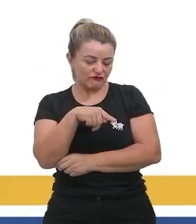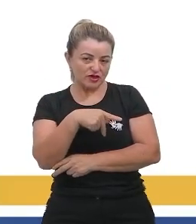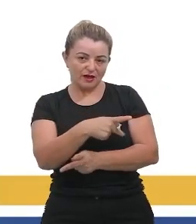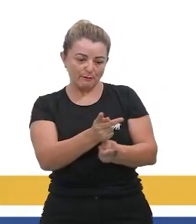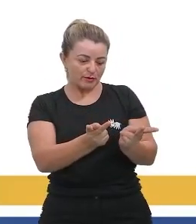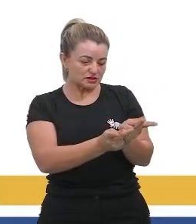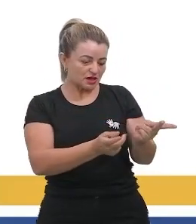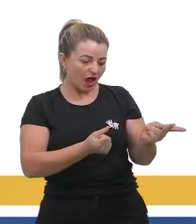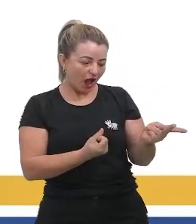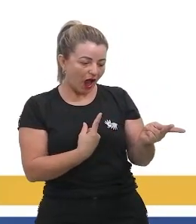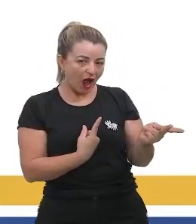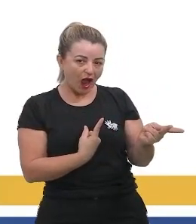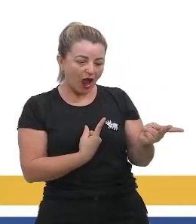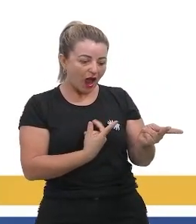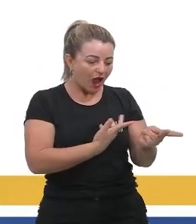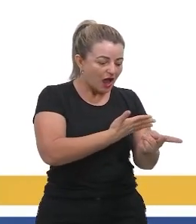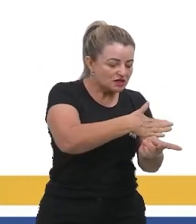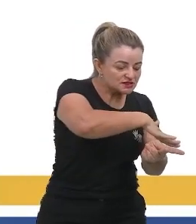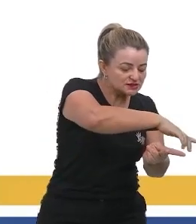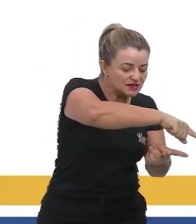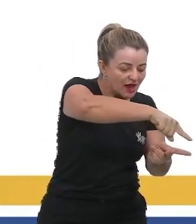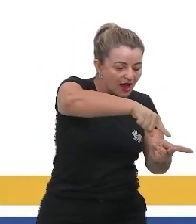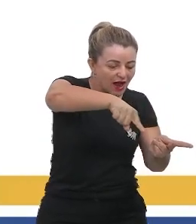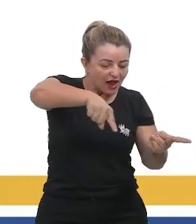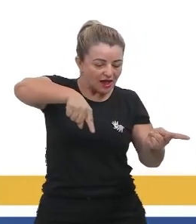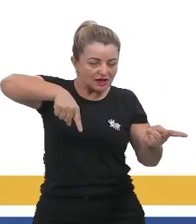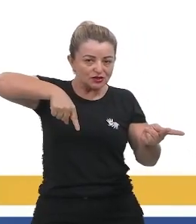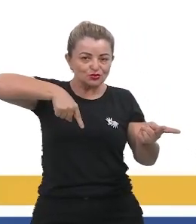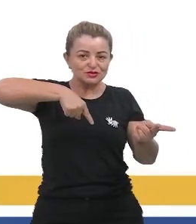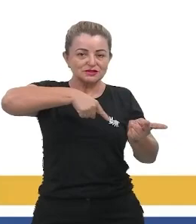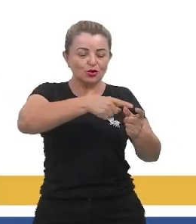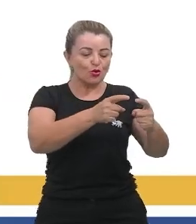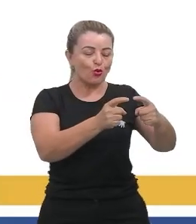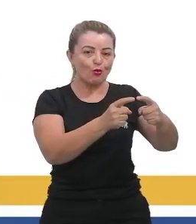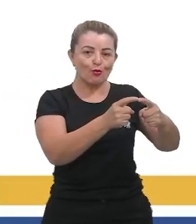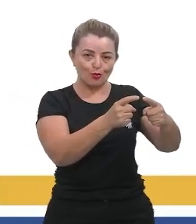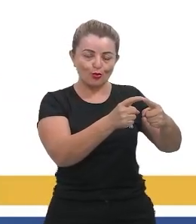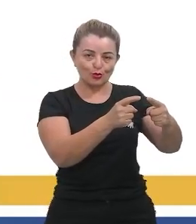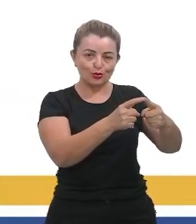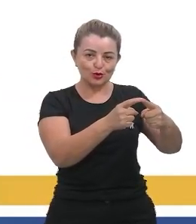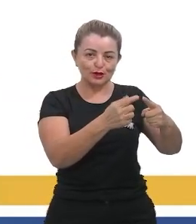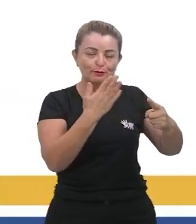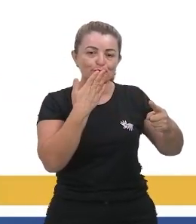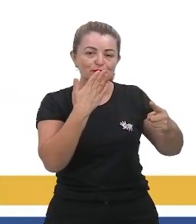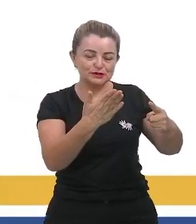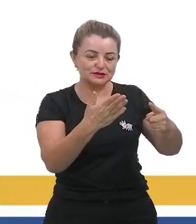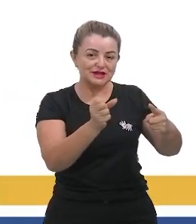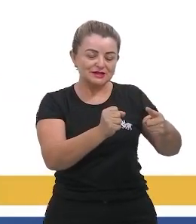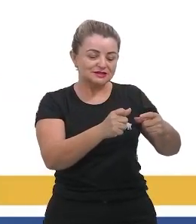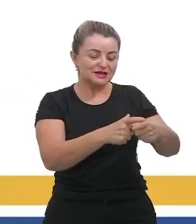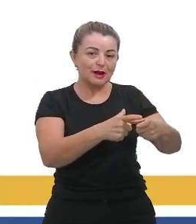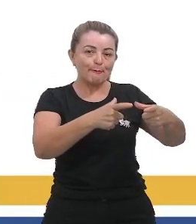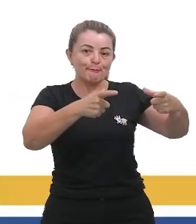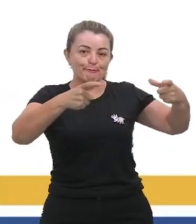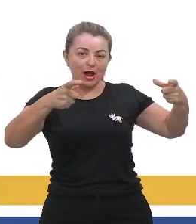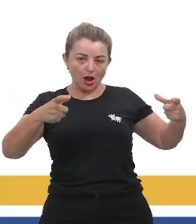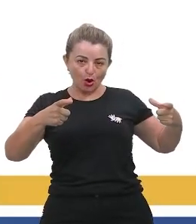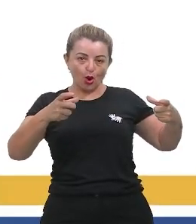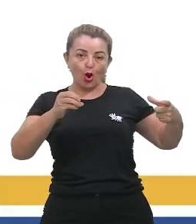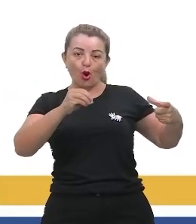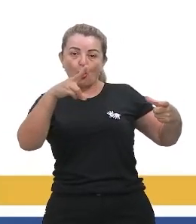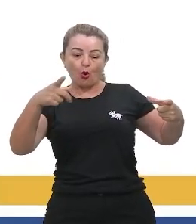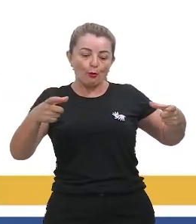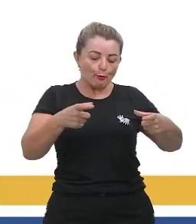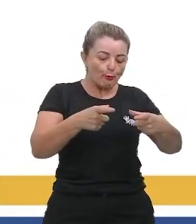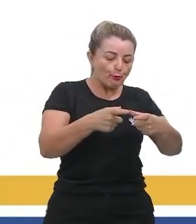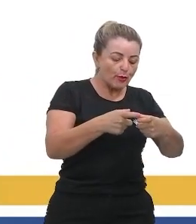com certeza se a área do círculo correspondente à pizza que ele pedisse era maior ou igual ou menor do que